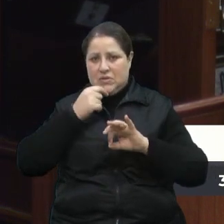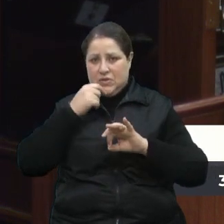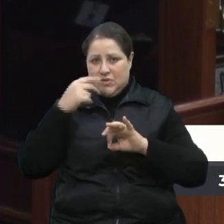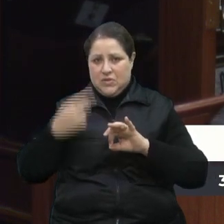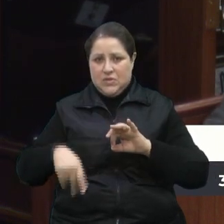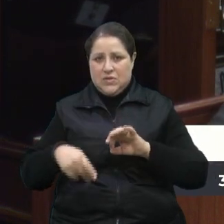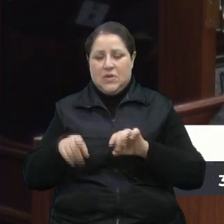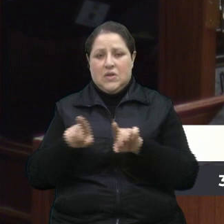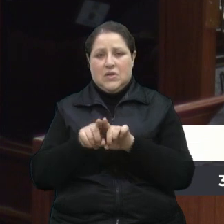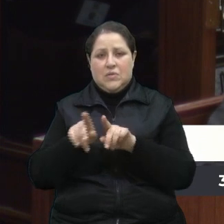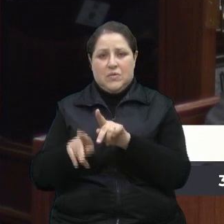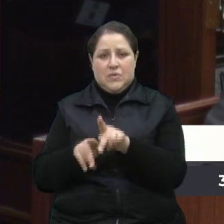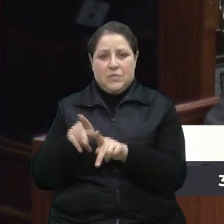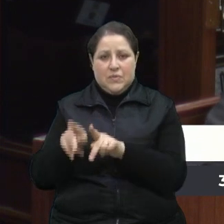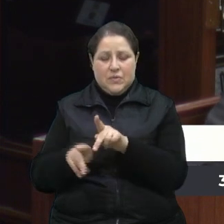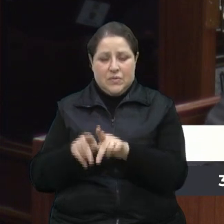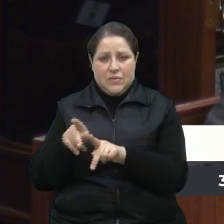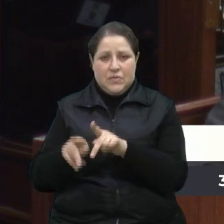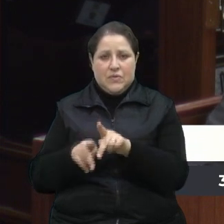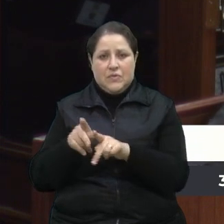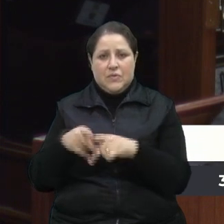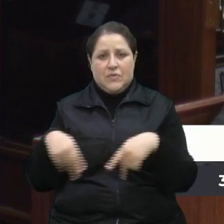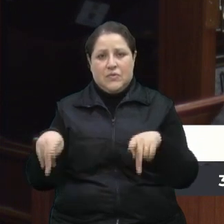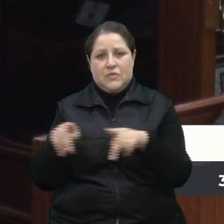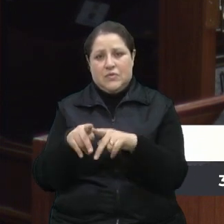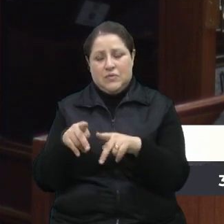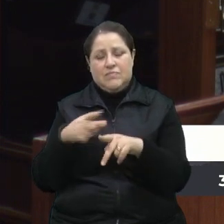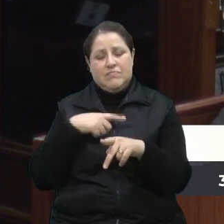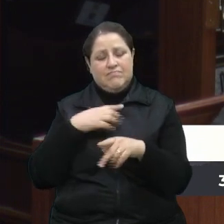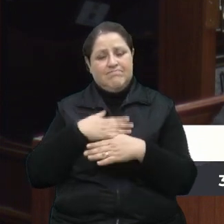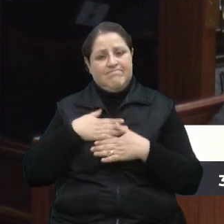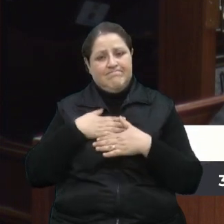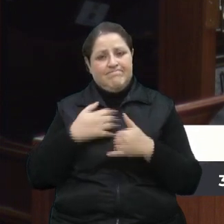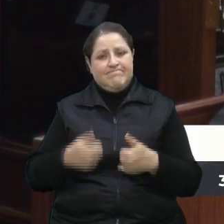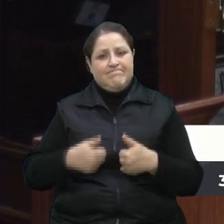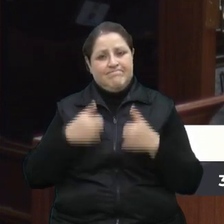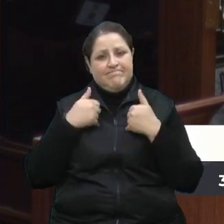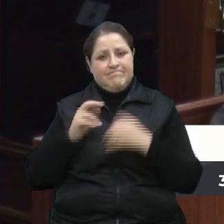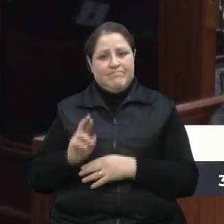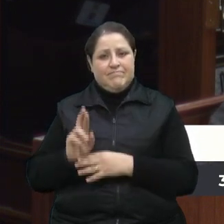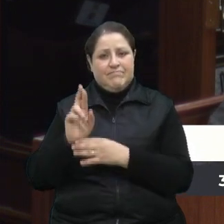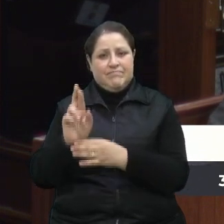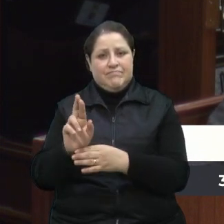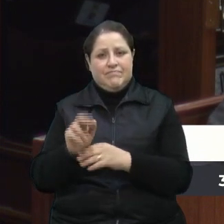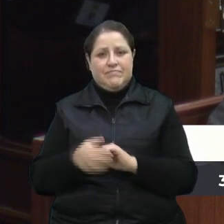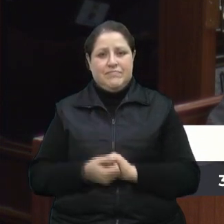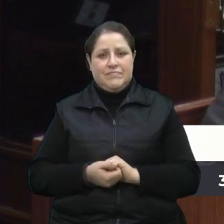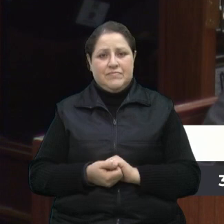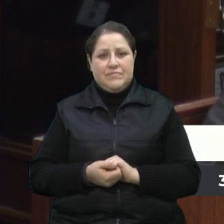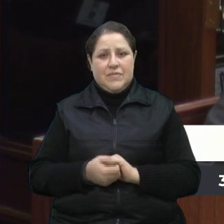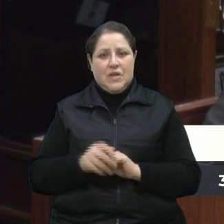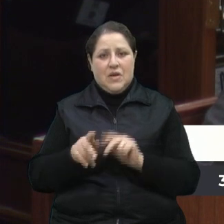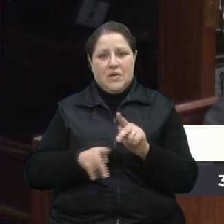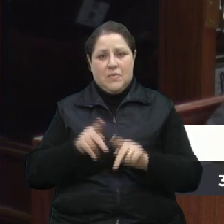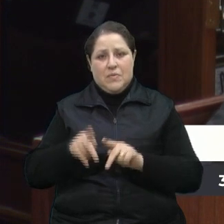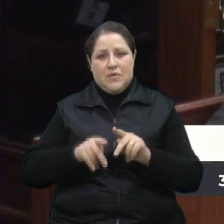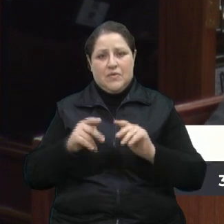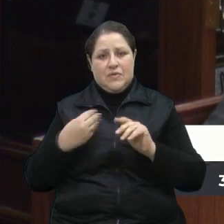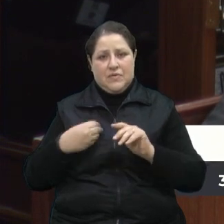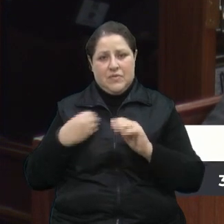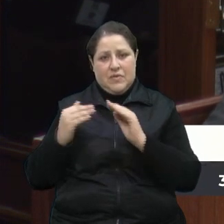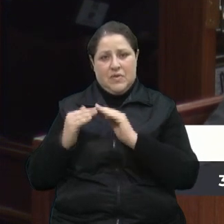e o povo do qual eu tenho muito orgulho de representar o nosso povo do interior